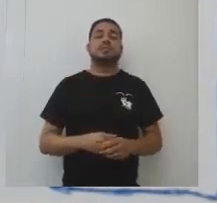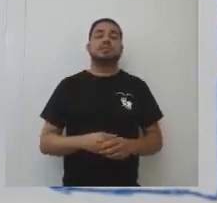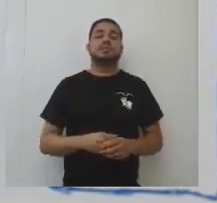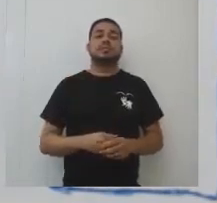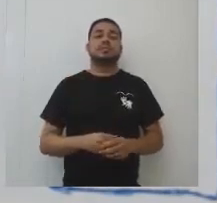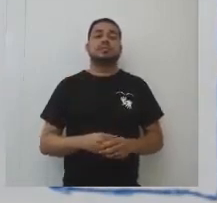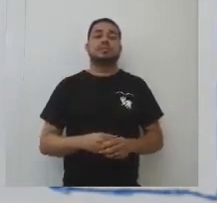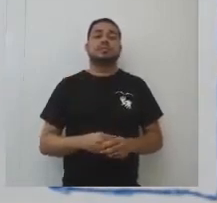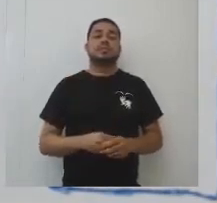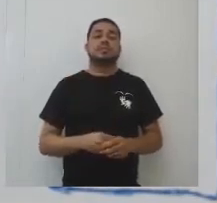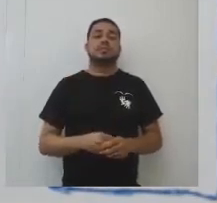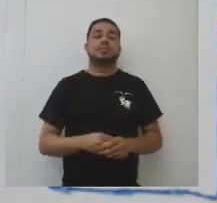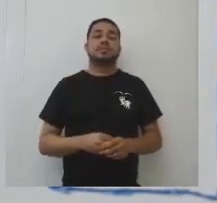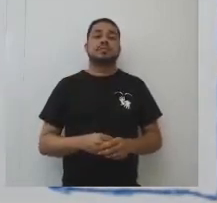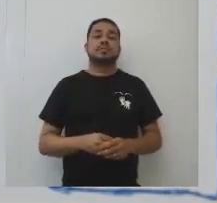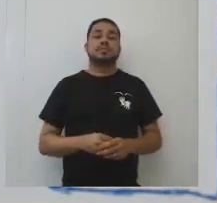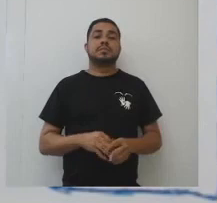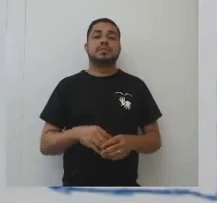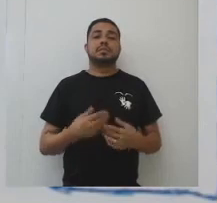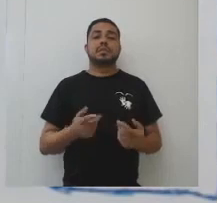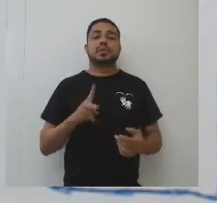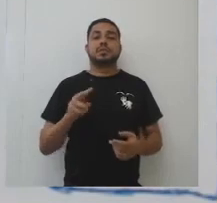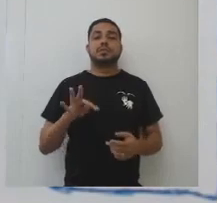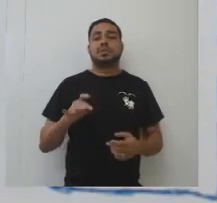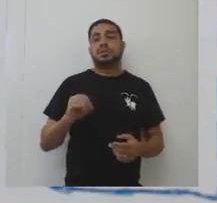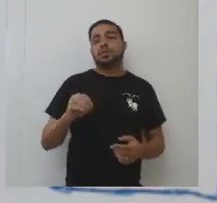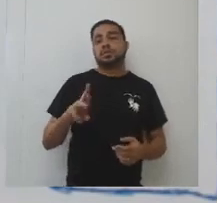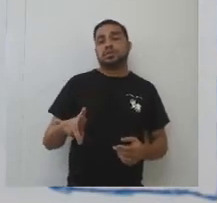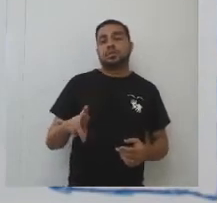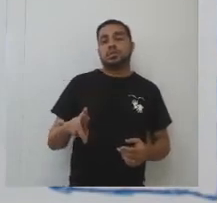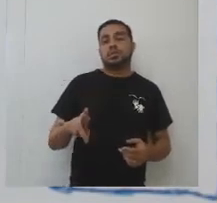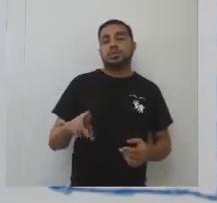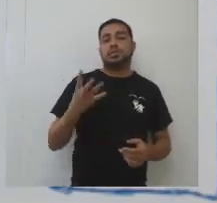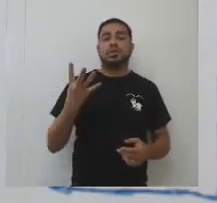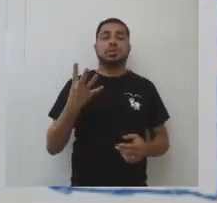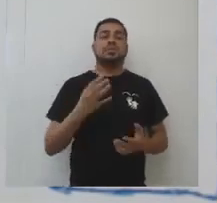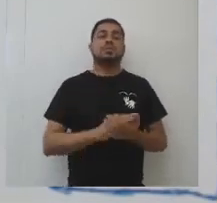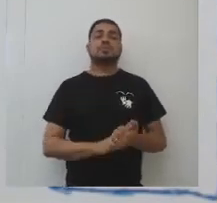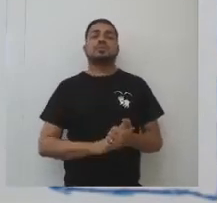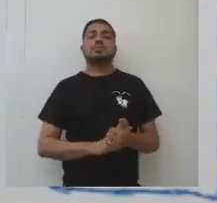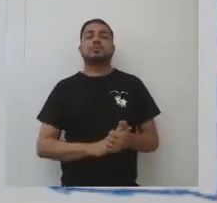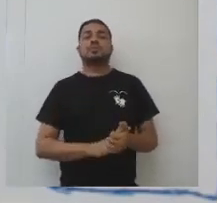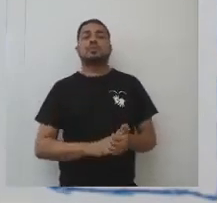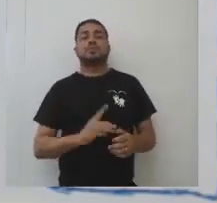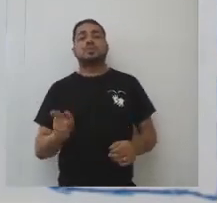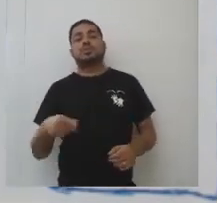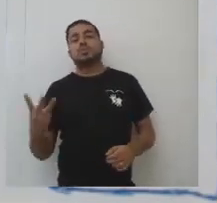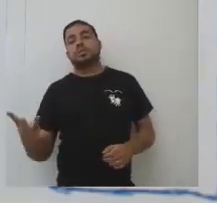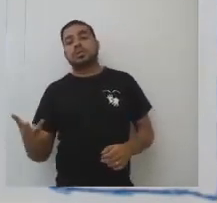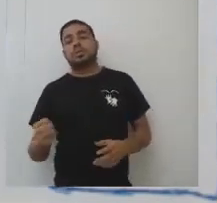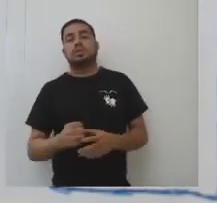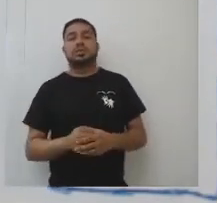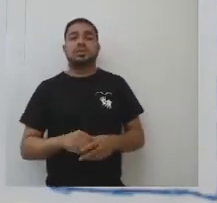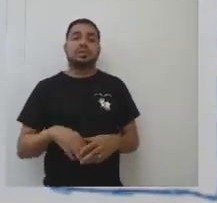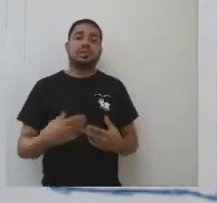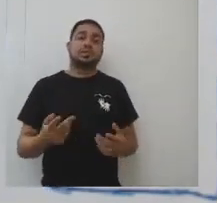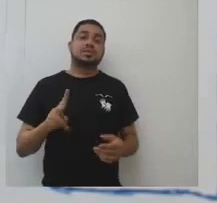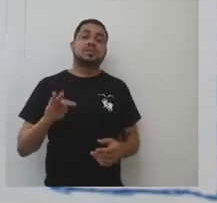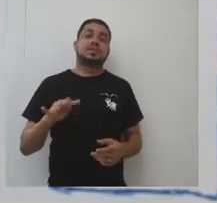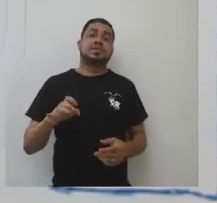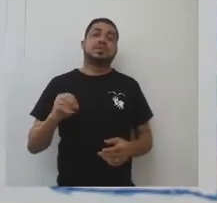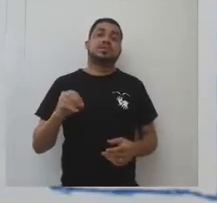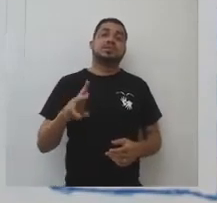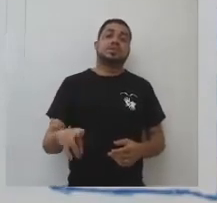Pitágoras. Aqui esse vetor vale 4. Esse vetor vale 3. E aqui é o